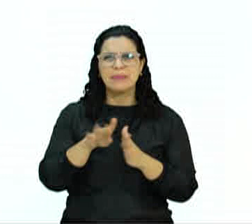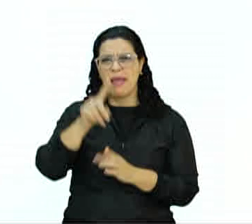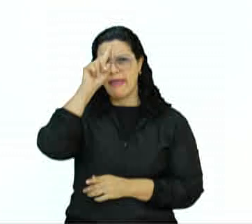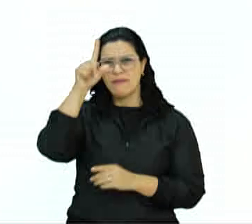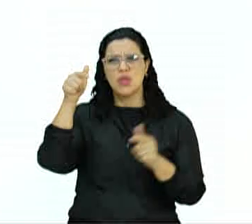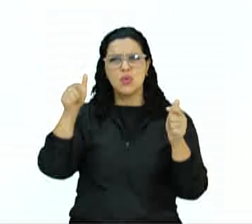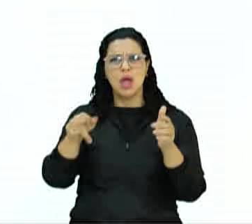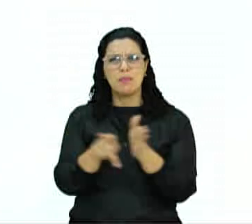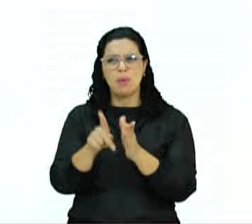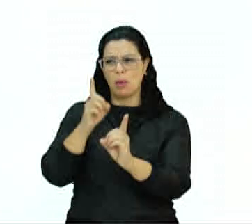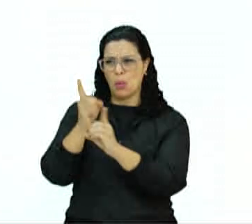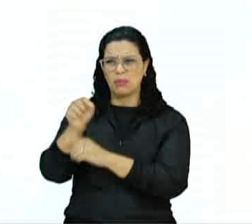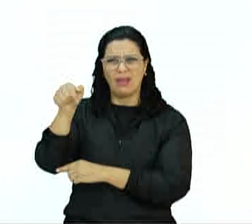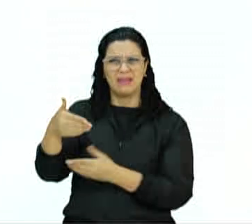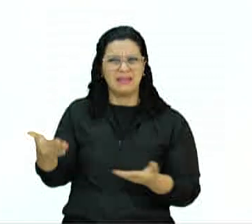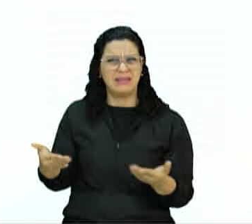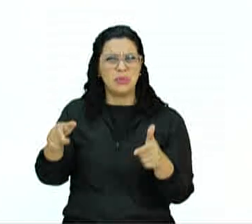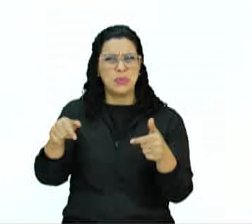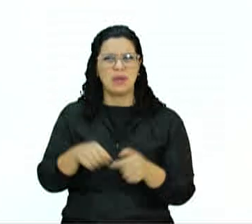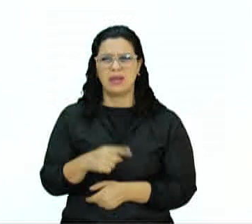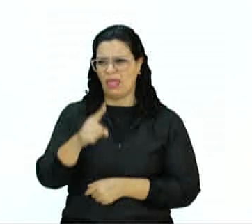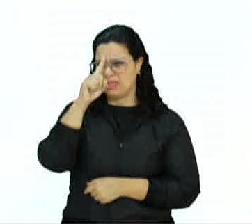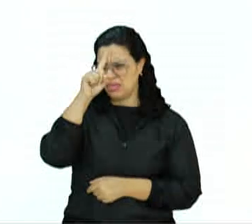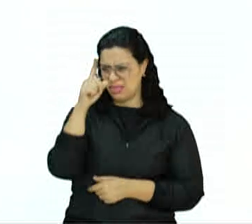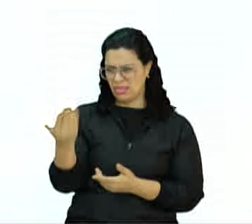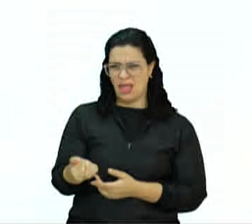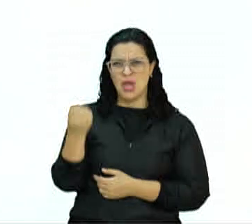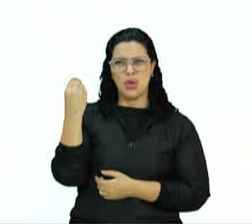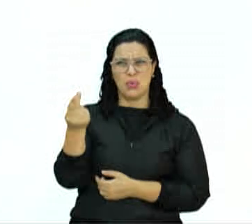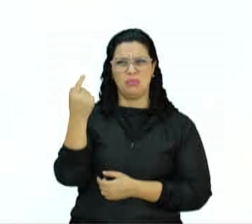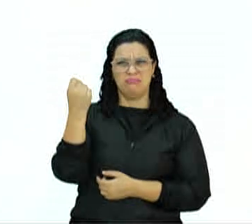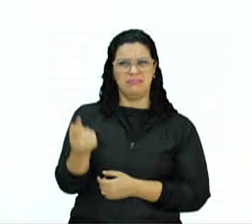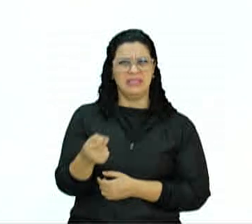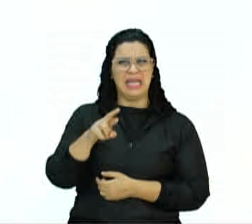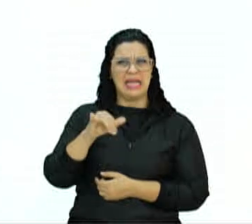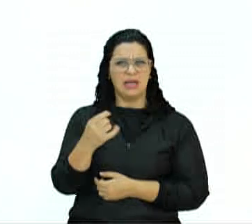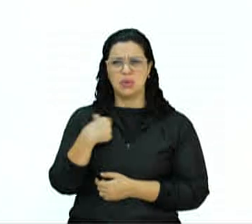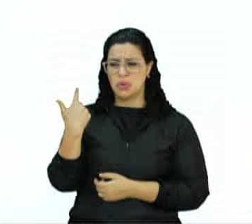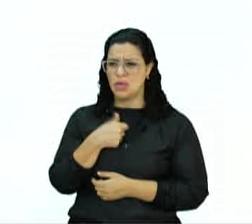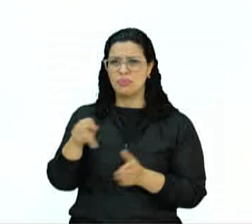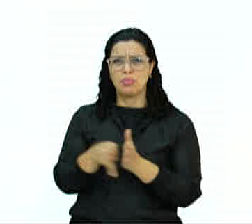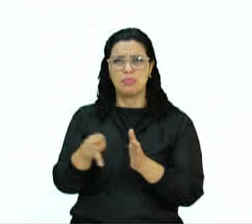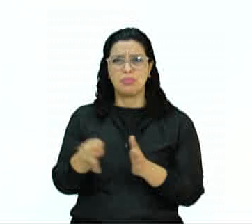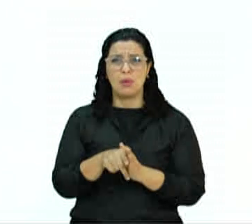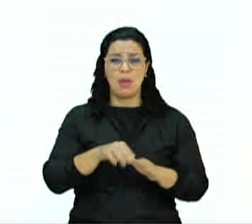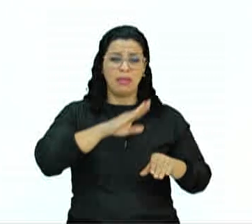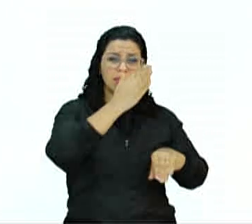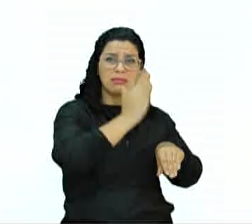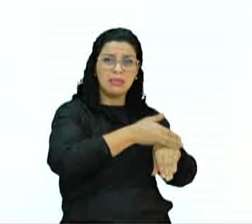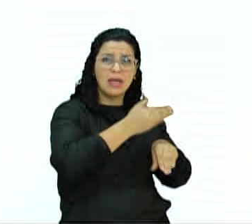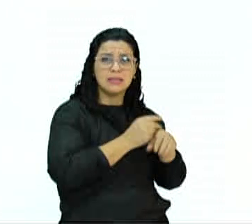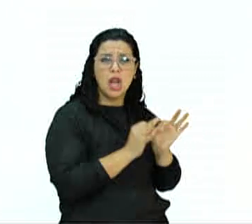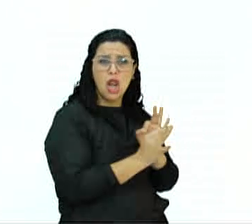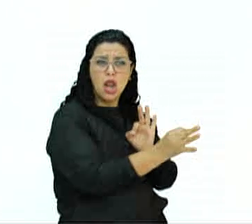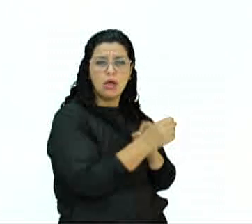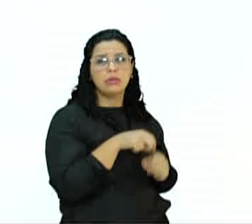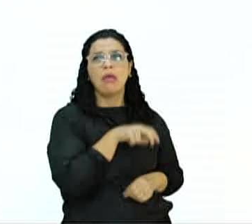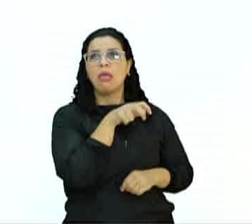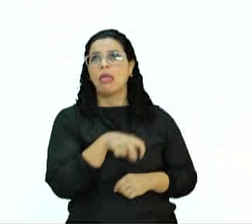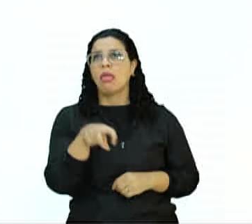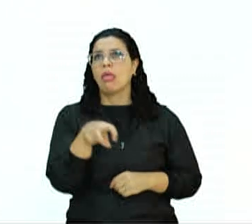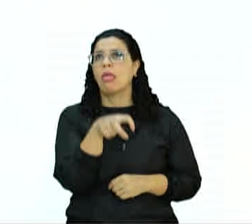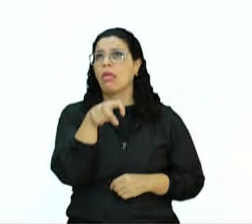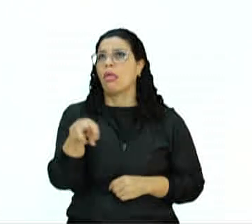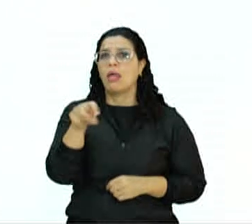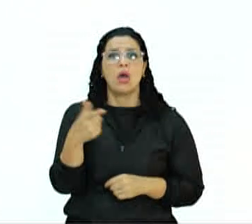inventaria um encontro no lugar destes. Que ideia, Ricardo, que ideia! Tive que descer do táxi lá longe, jamais ele chegaria